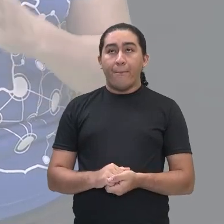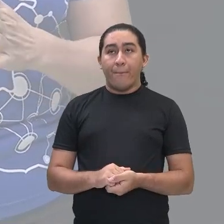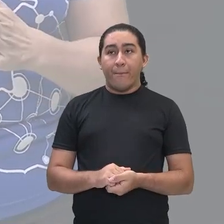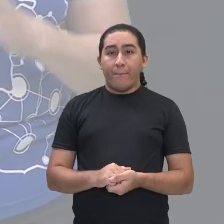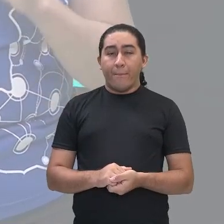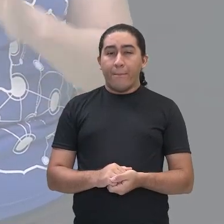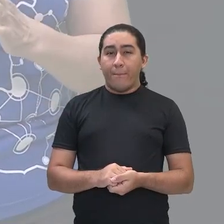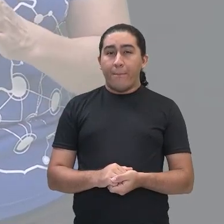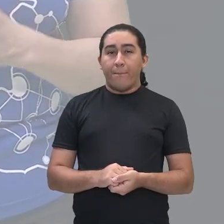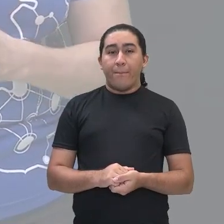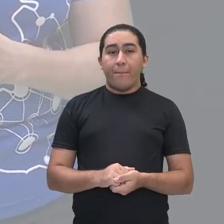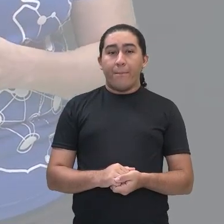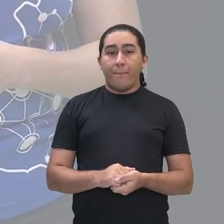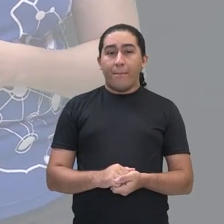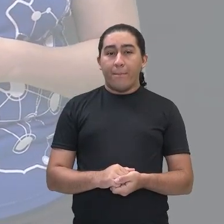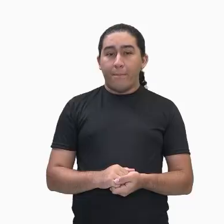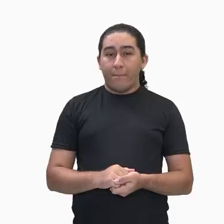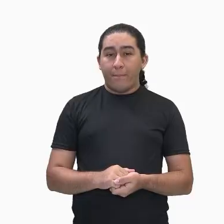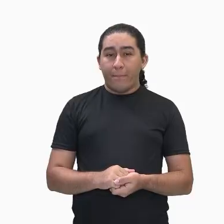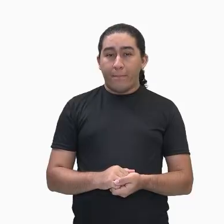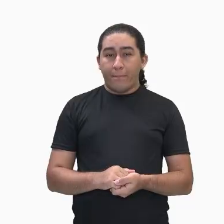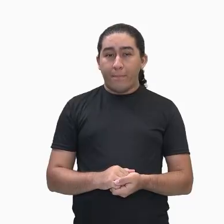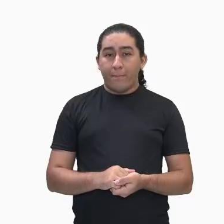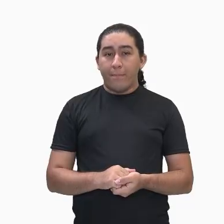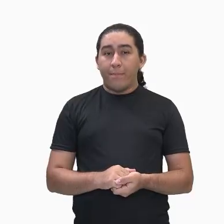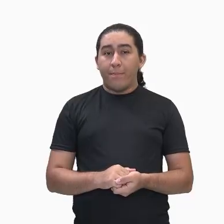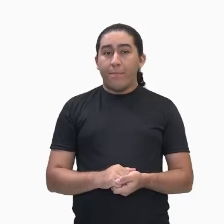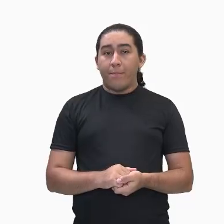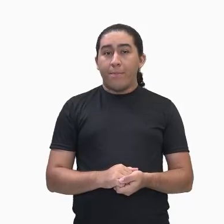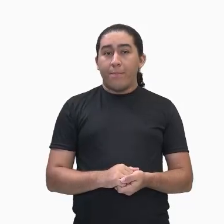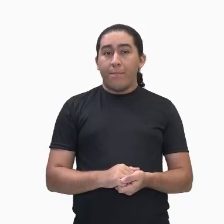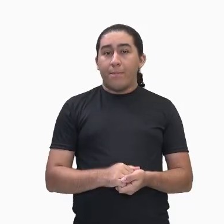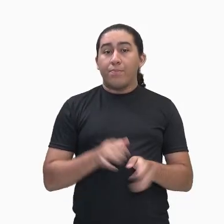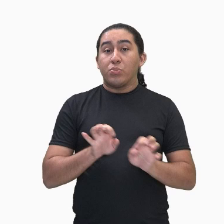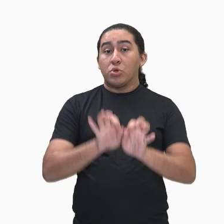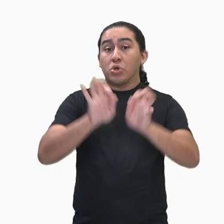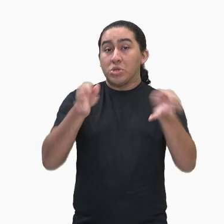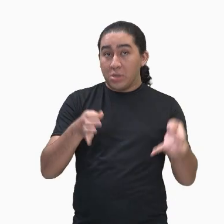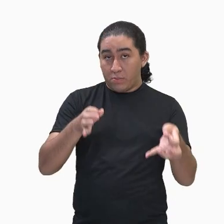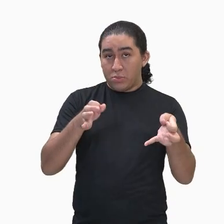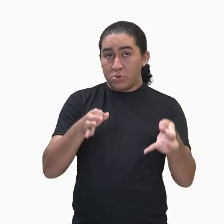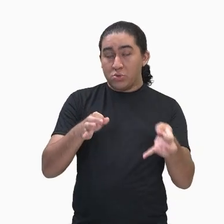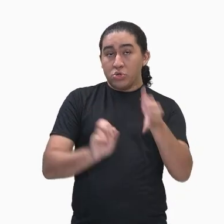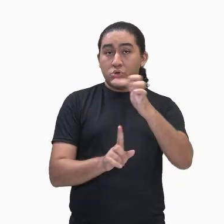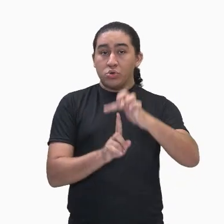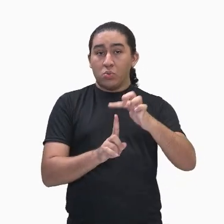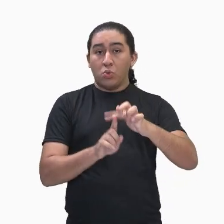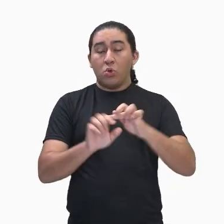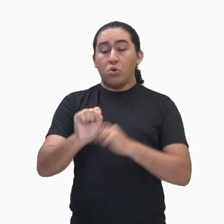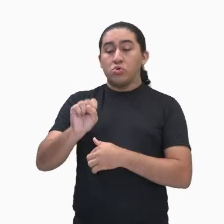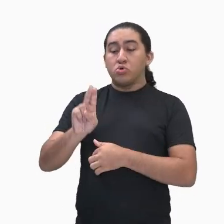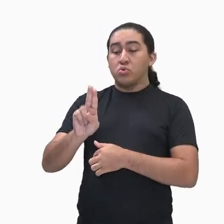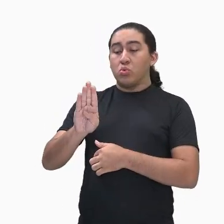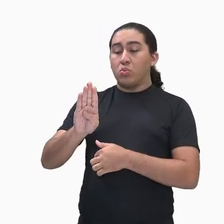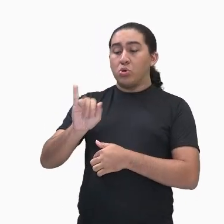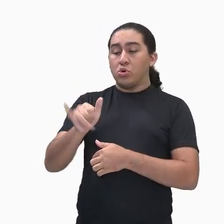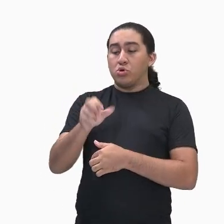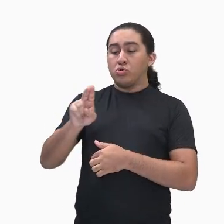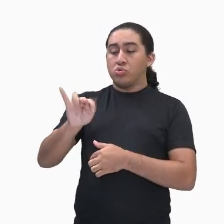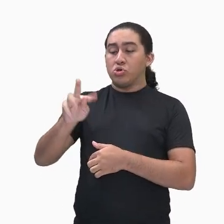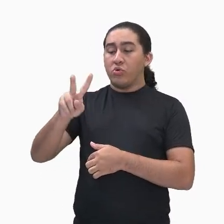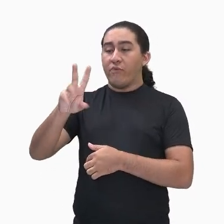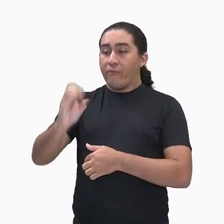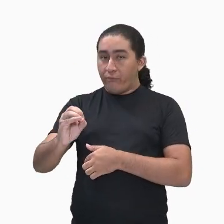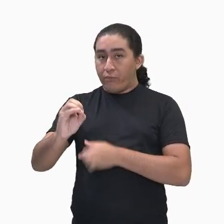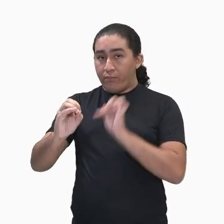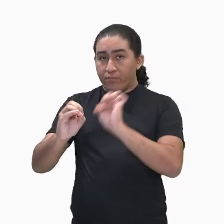tempos, simples do subjuntivo. Quais são eles? Então, o subjuntivo já sabe